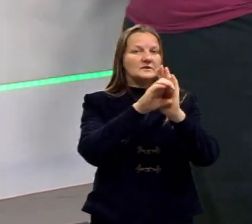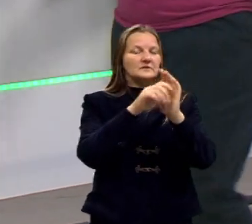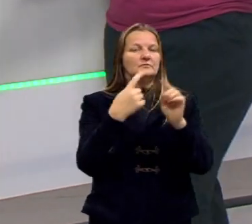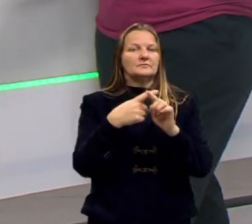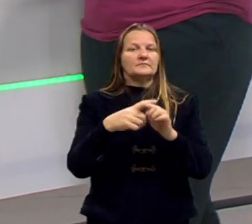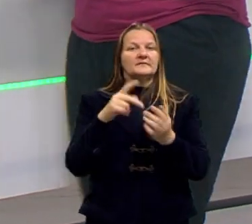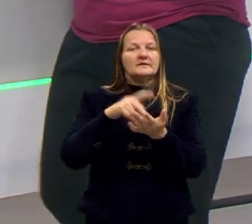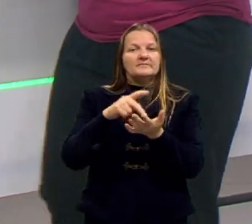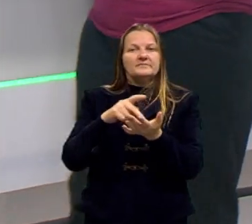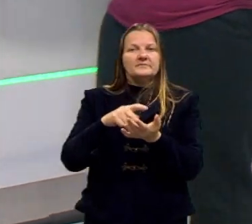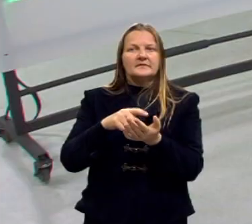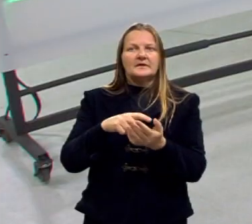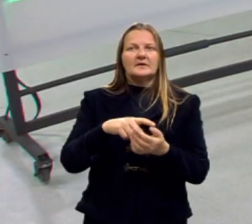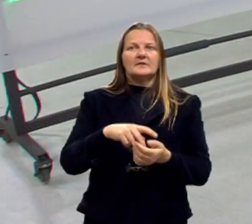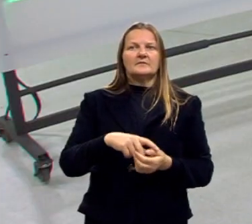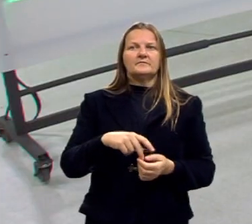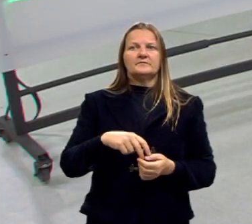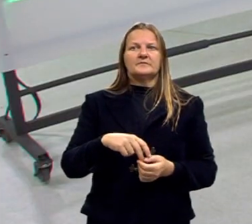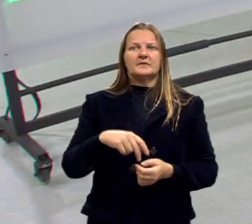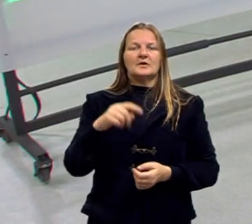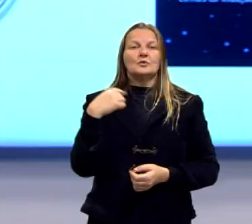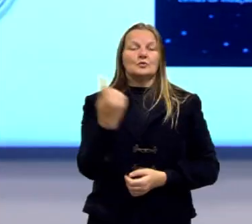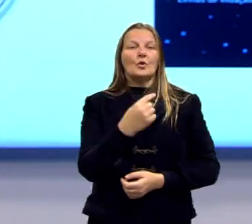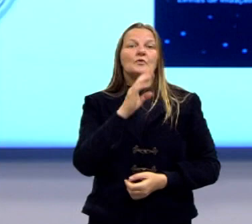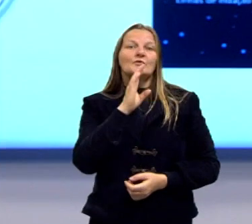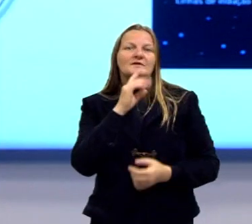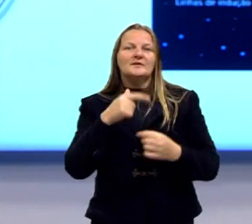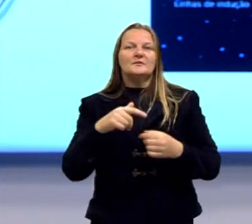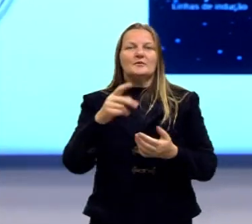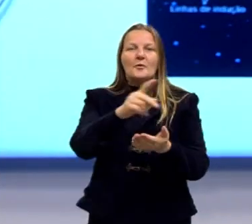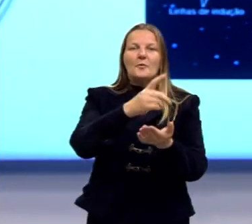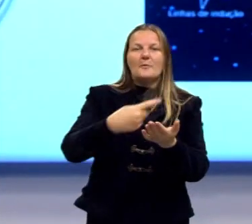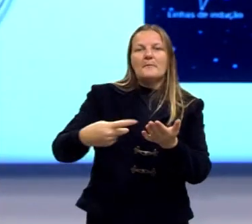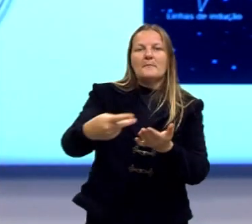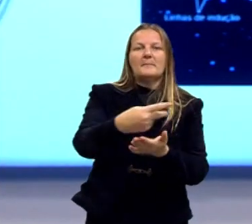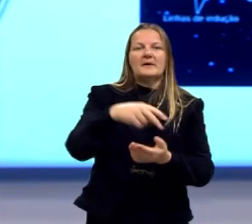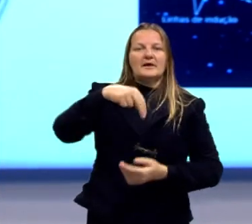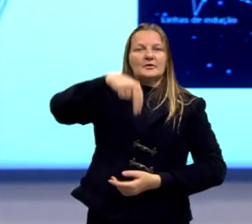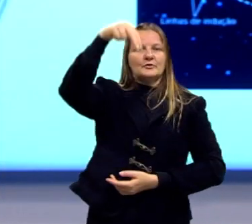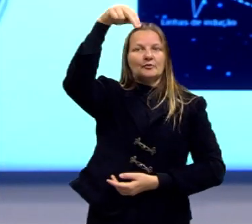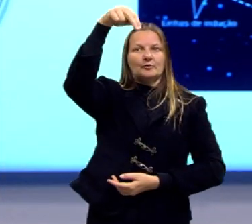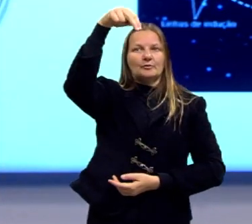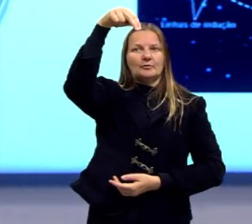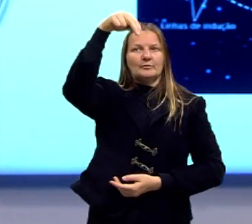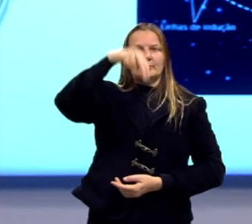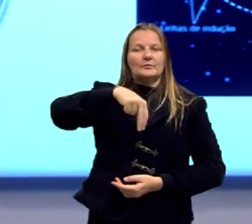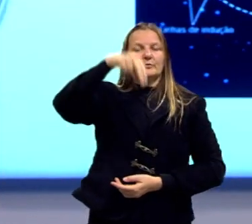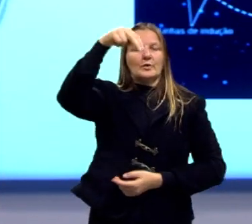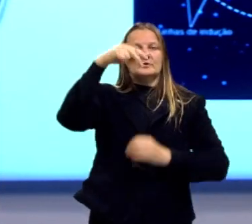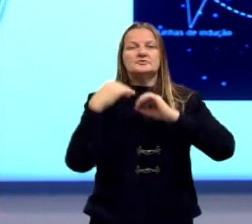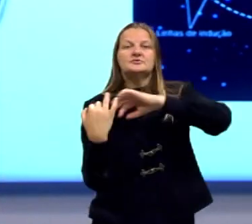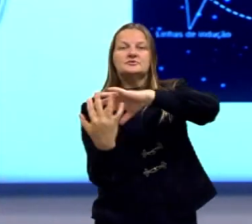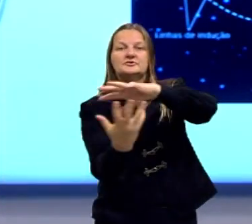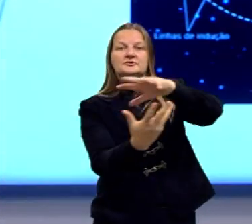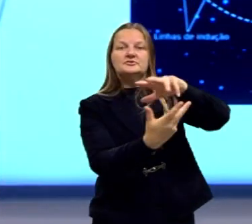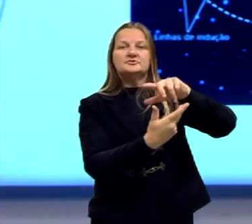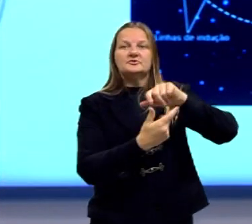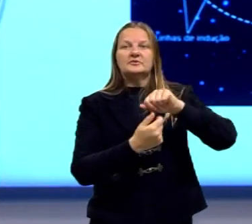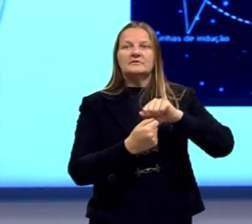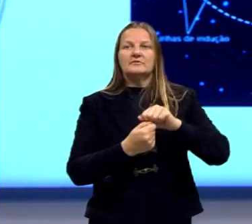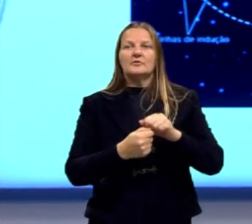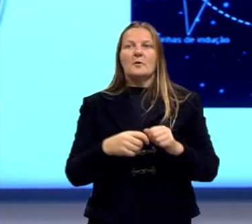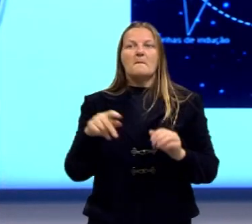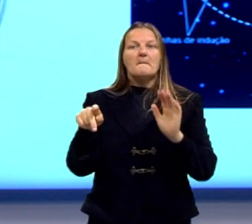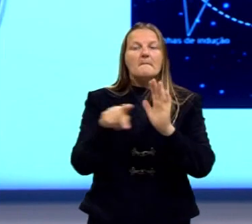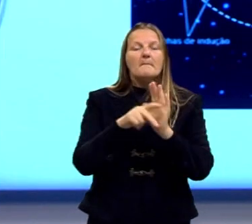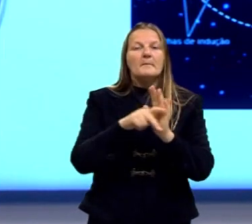porque e o norte né que a gente conhece geralmente que a gente fala bastante é o norte geográfico ele vai